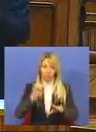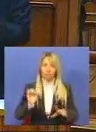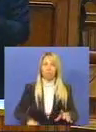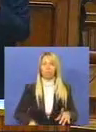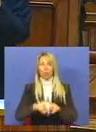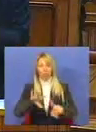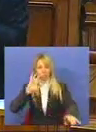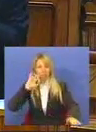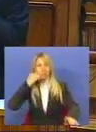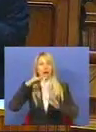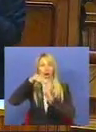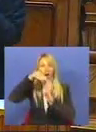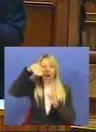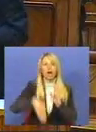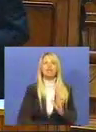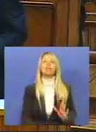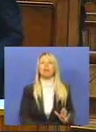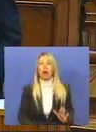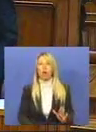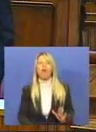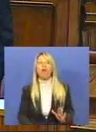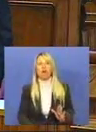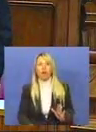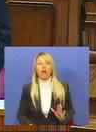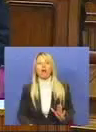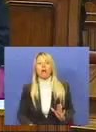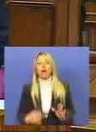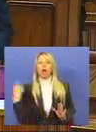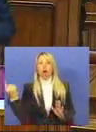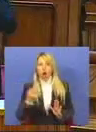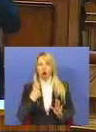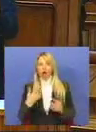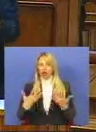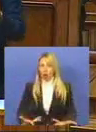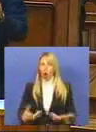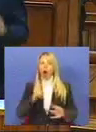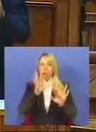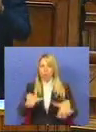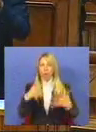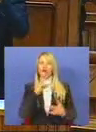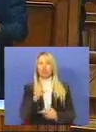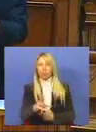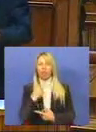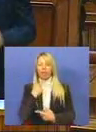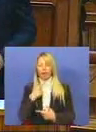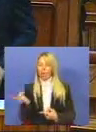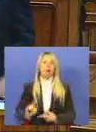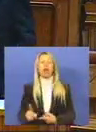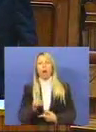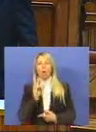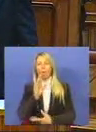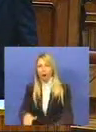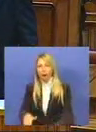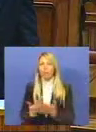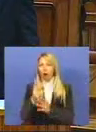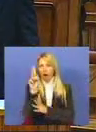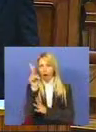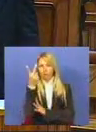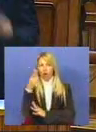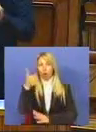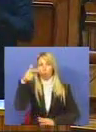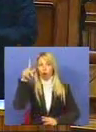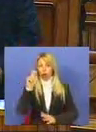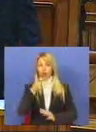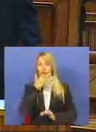ou não estamos à altura de responder à recessão. Concluo, Sr. Presidente. Faço-lhe 2 propostas em que o Bloco de Esquerda incide no